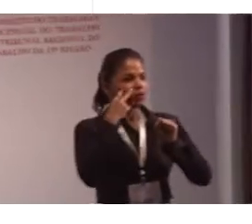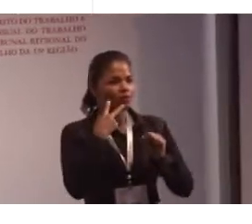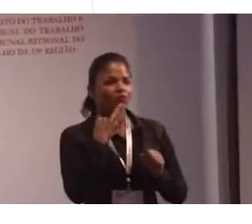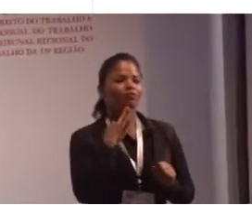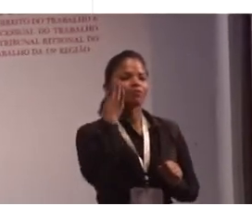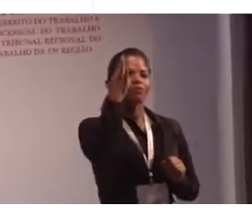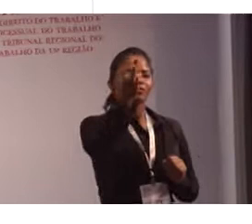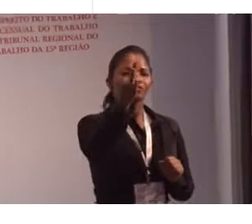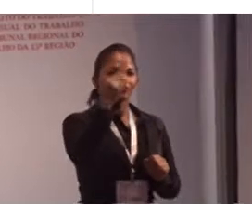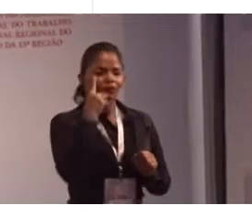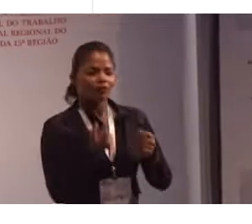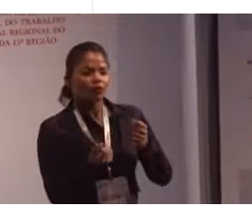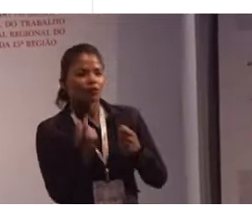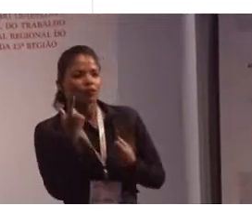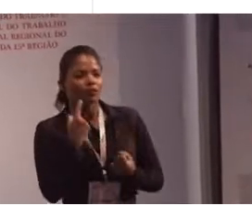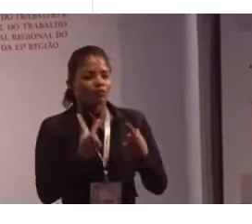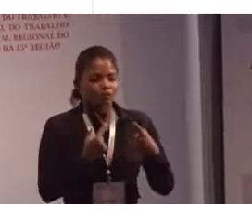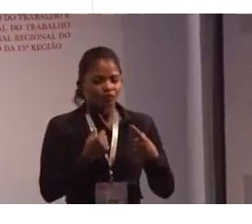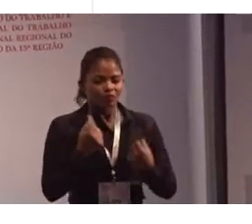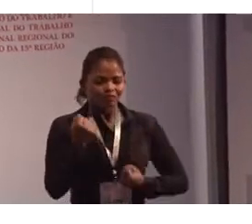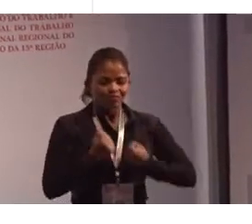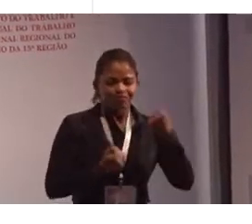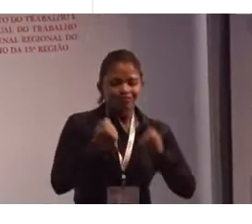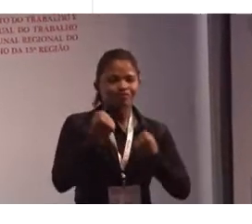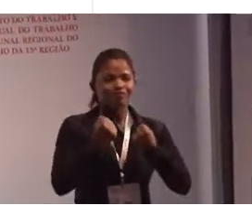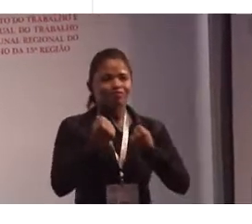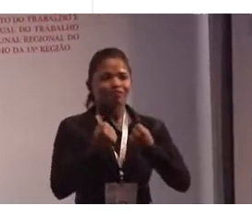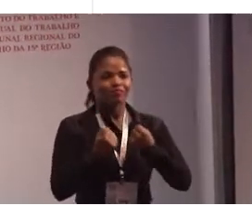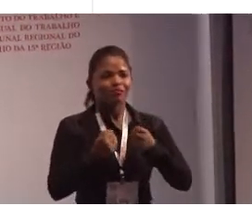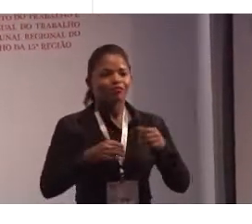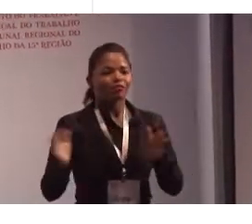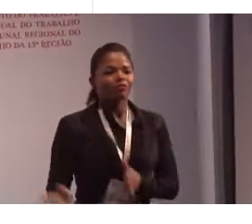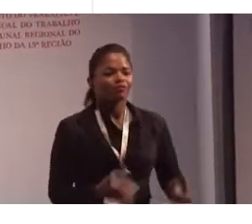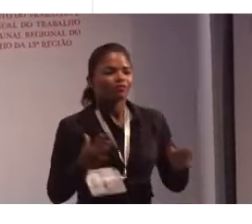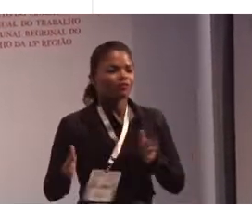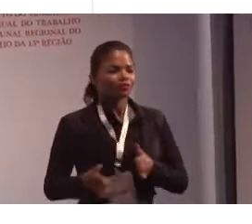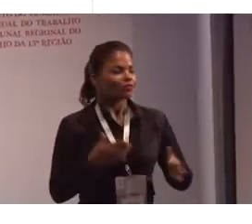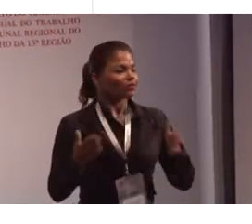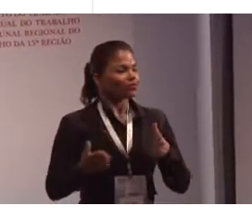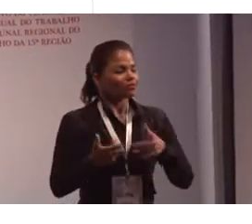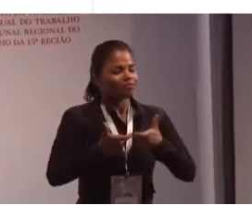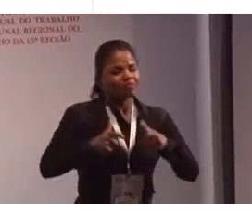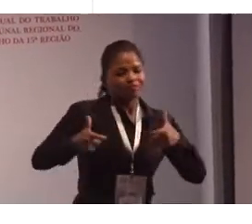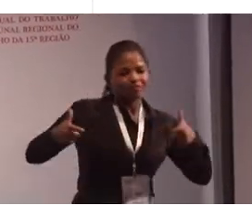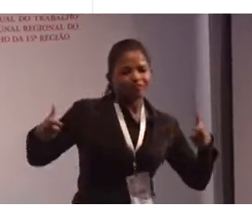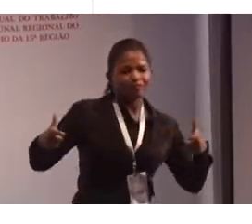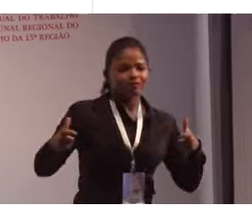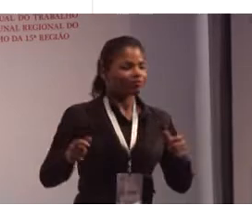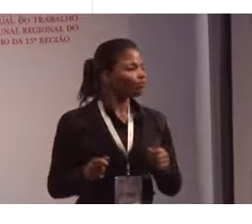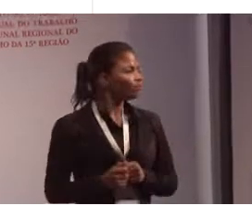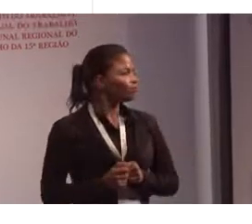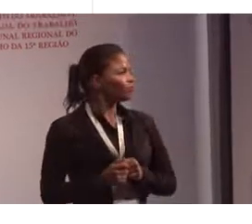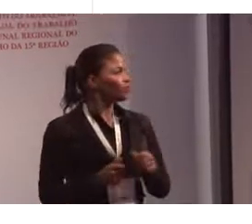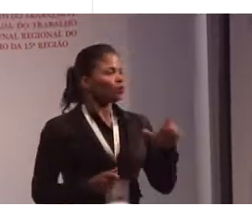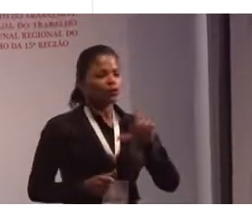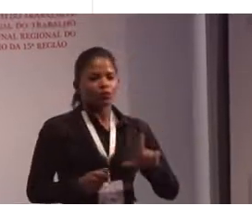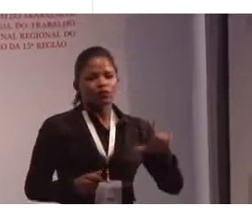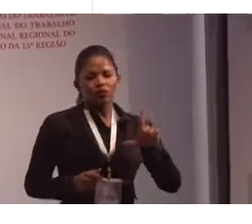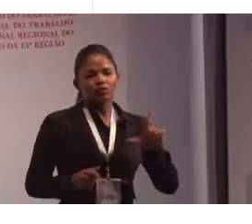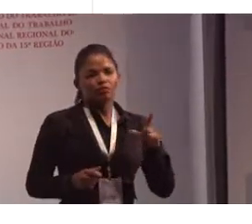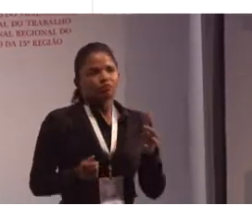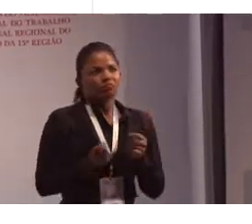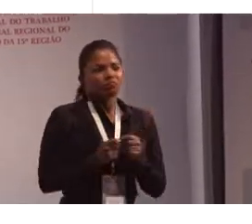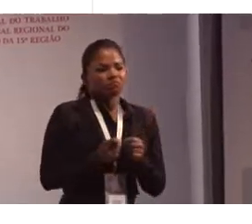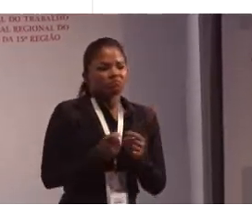frente e vejo que a adoção da automação e da robotização no processo produtivo tende a ser ainda maior, claro que a gente não vai fazer aqui